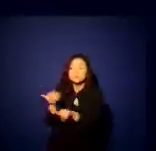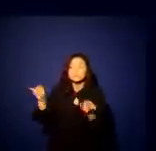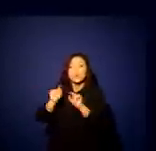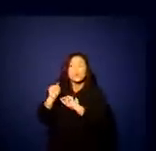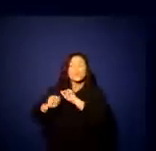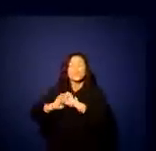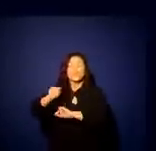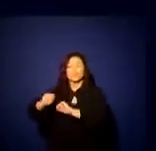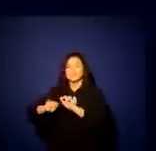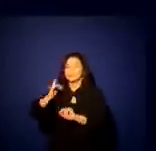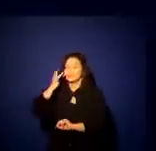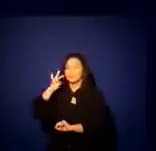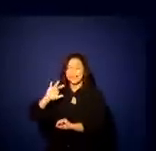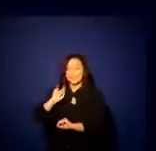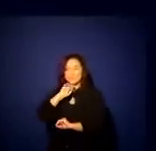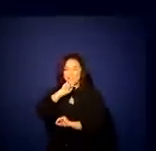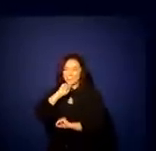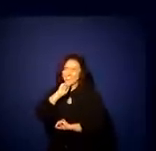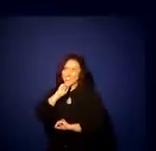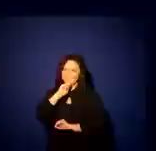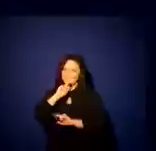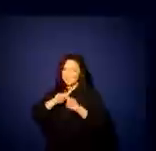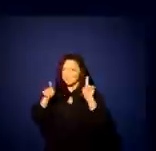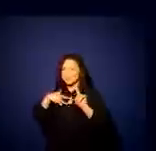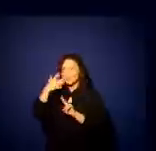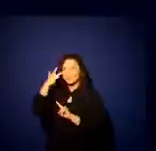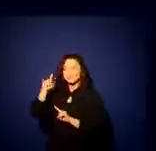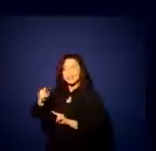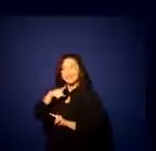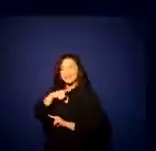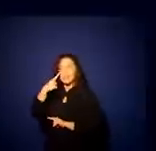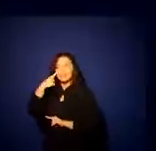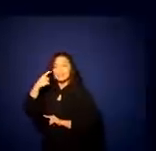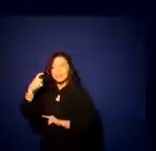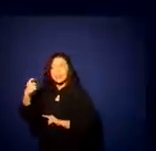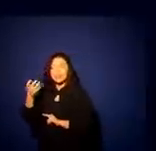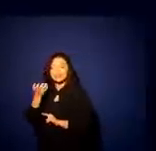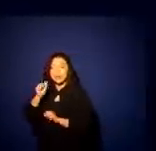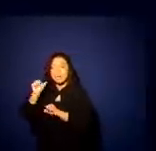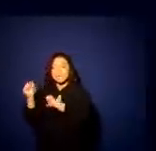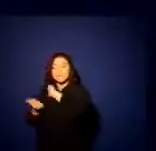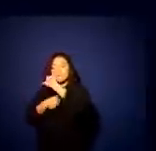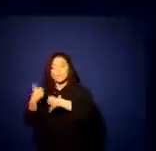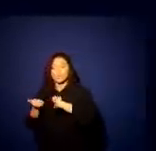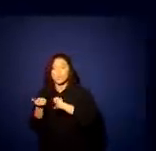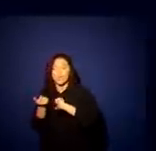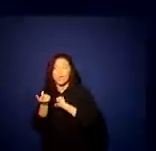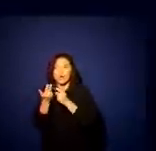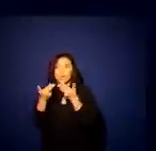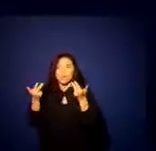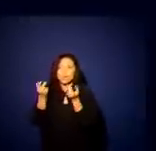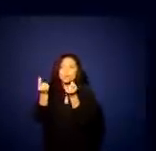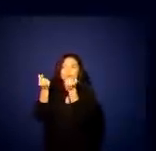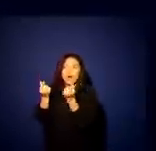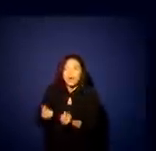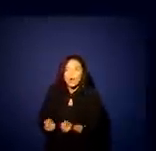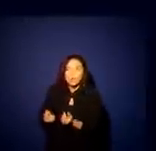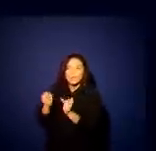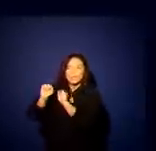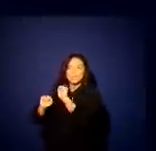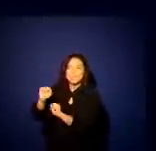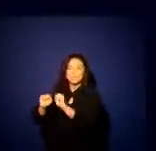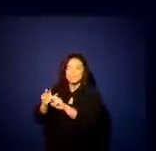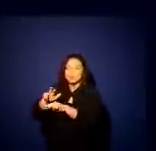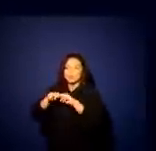e não a gente não acha que tem interesse instituir o valor da empresa por parte do novo governo porém a gente vê